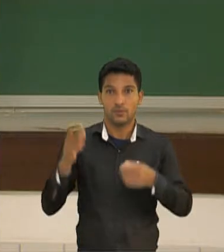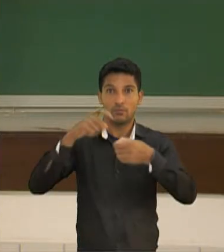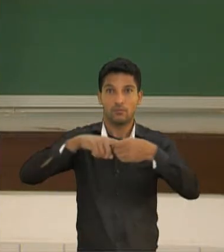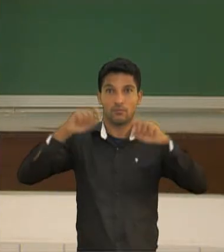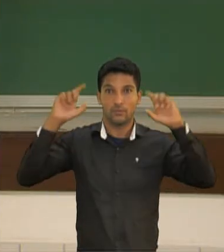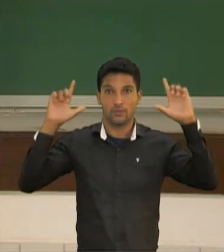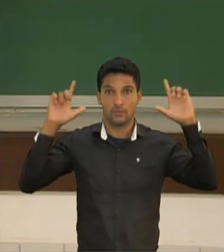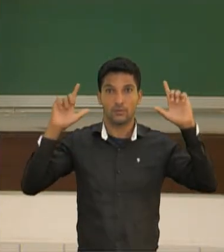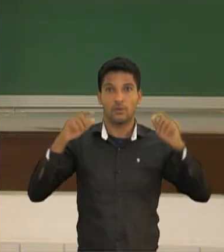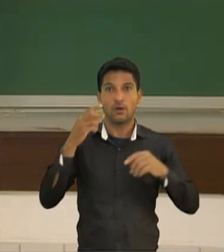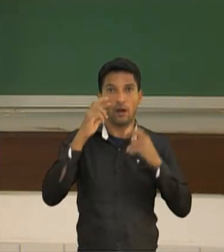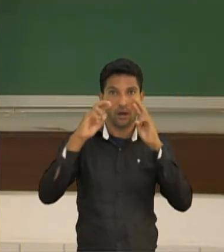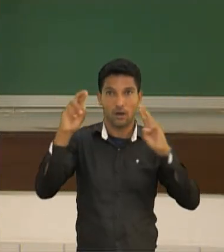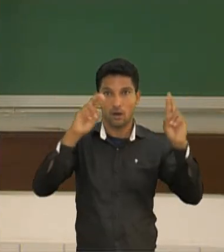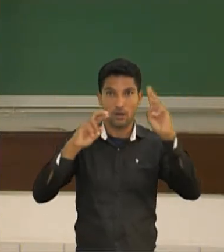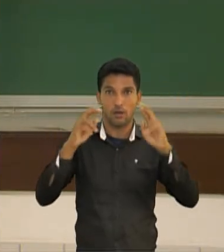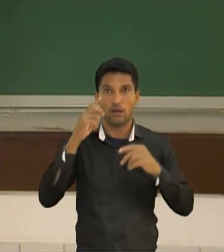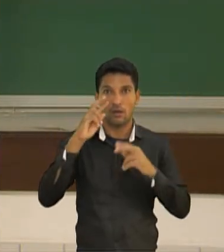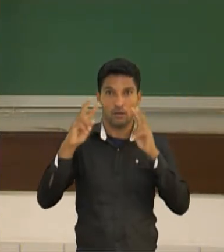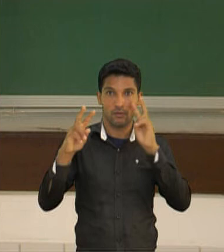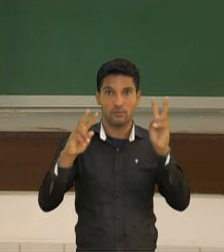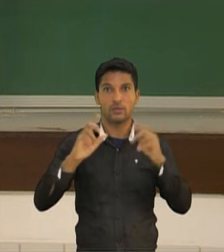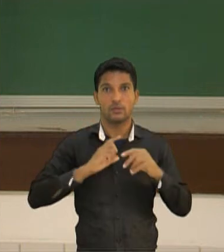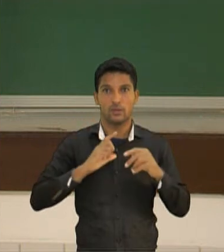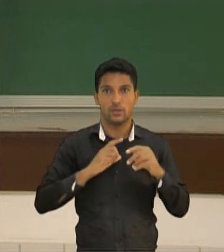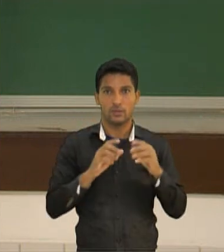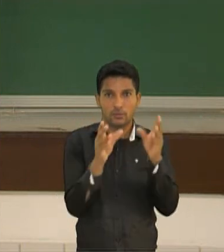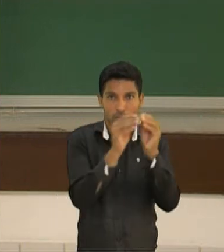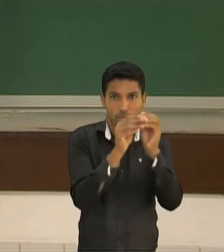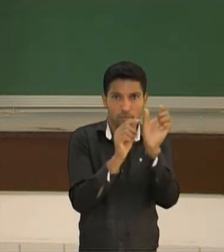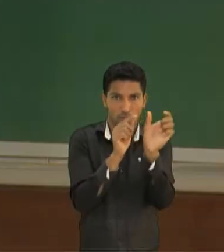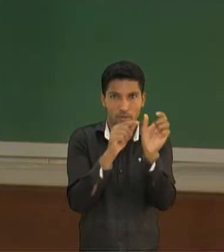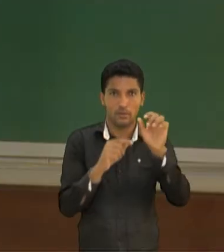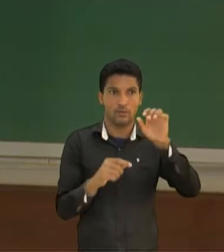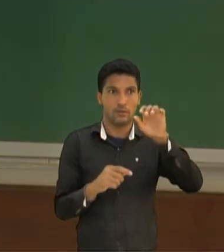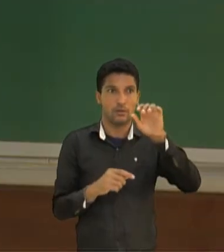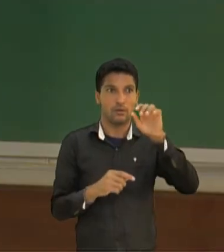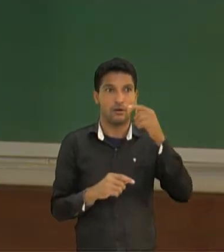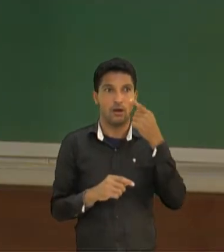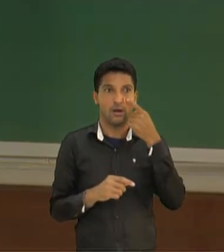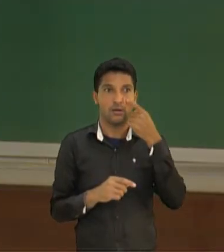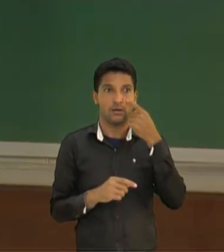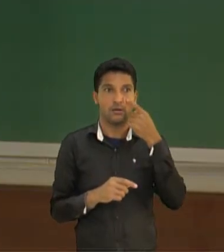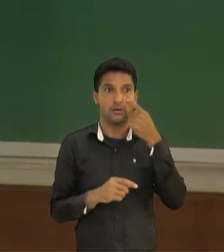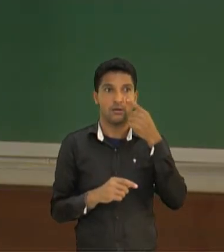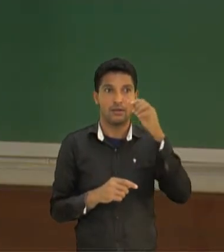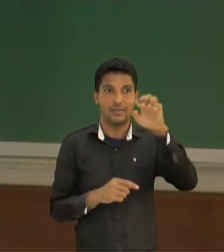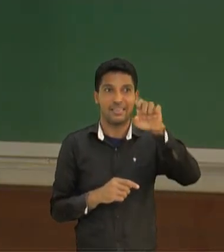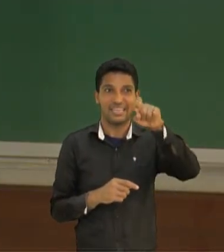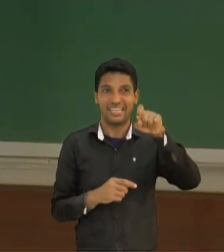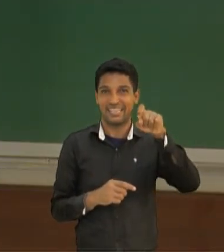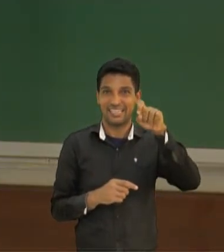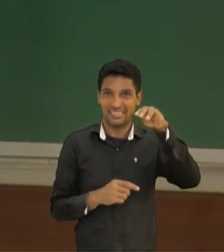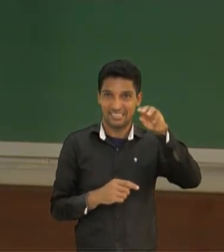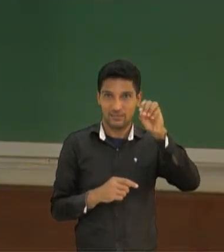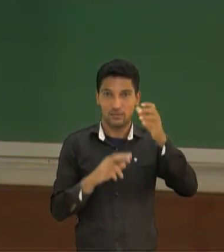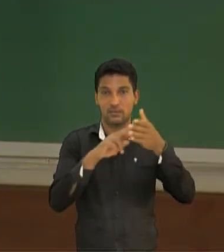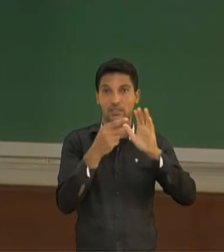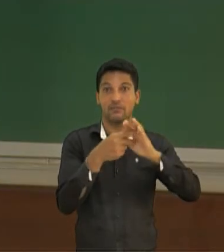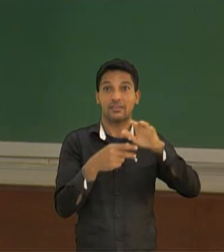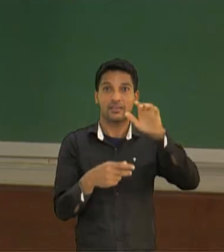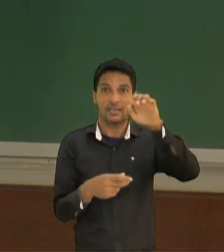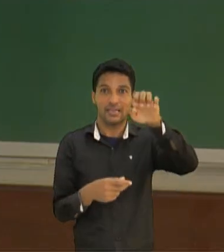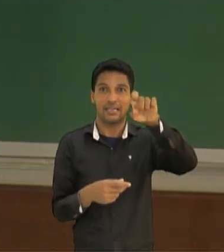retornando então, pessoal, observem lá, né, que eu tenho a abreviatura de excelentíssimo, né, por meio do